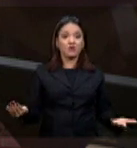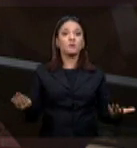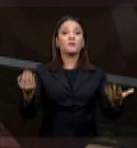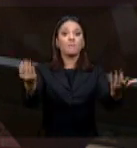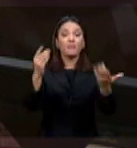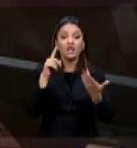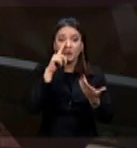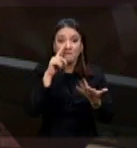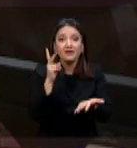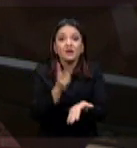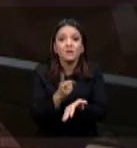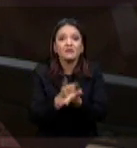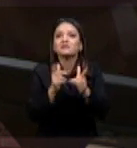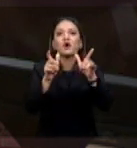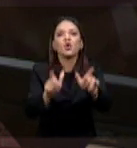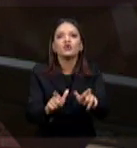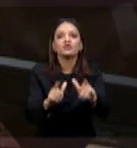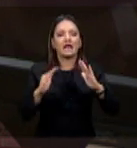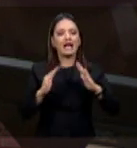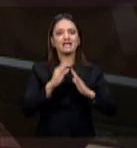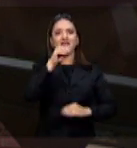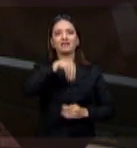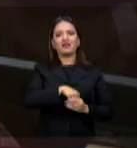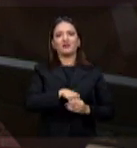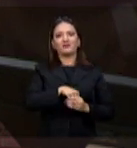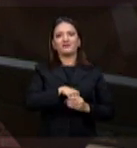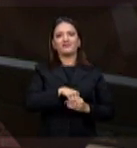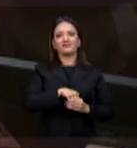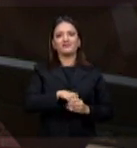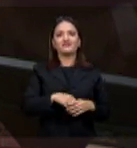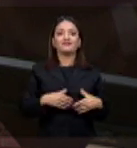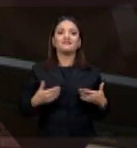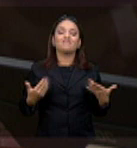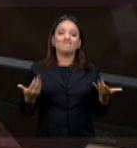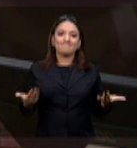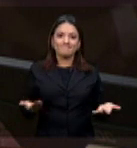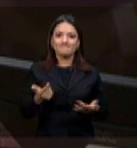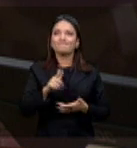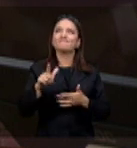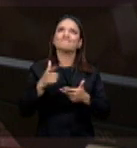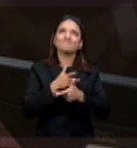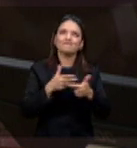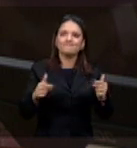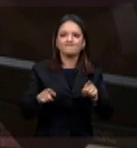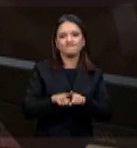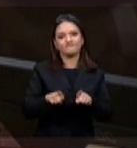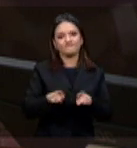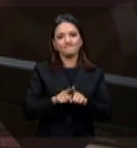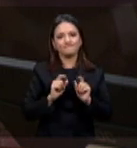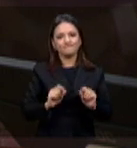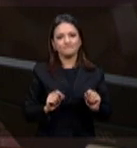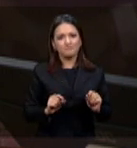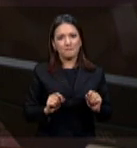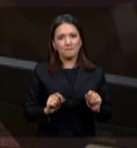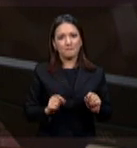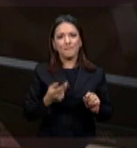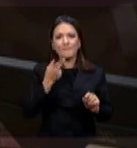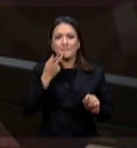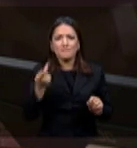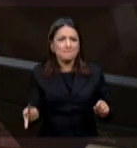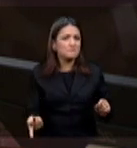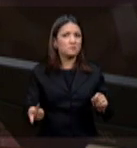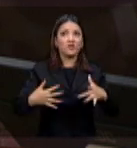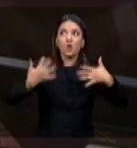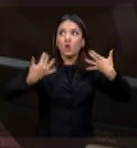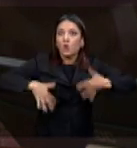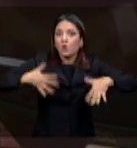mesmo dentro de casa. E tem um outro ponto que eu gosto muito de chamar a atenção, é que a gente fala desses números